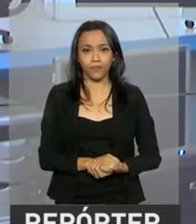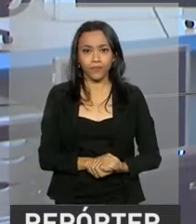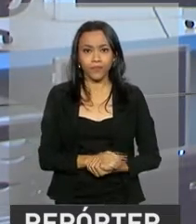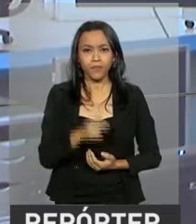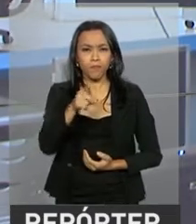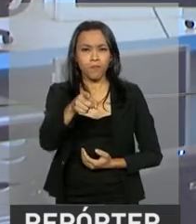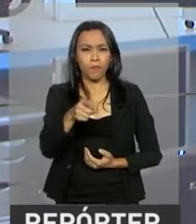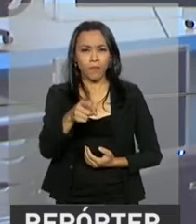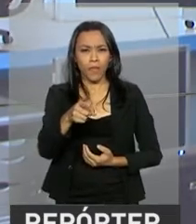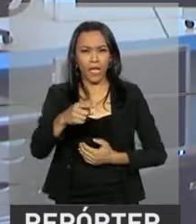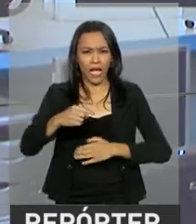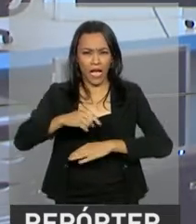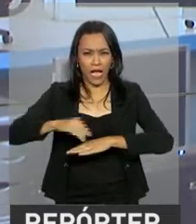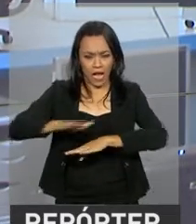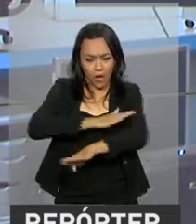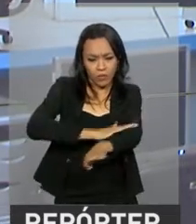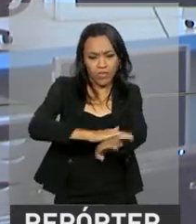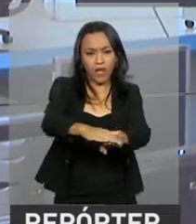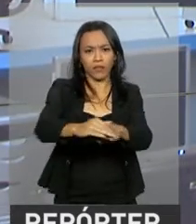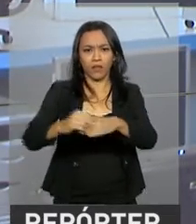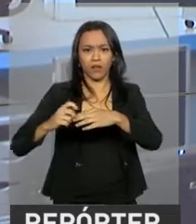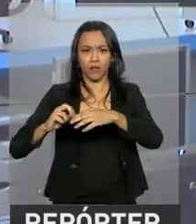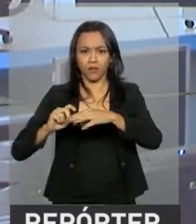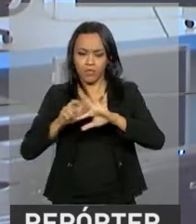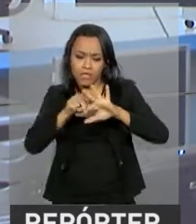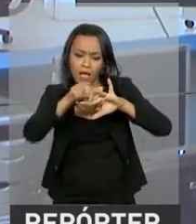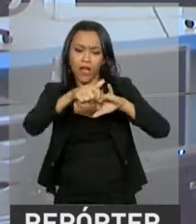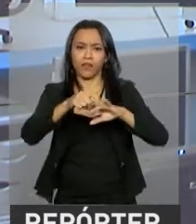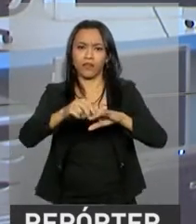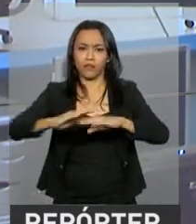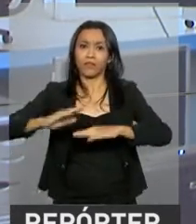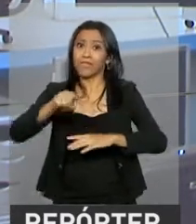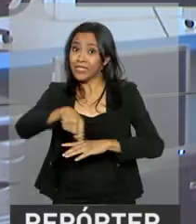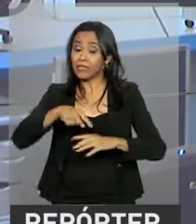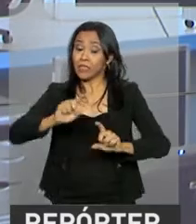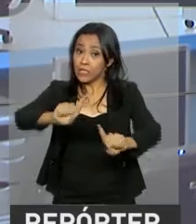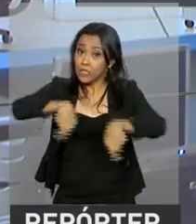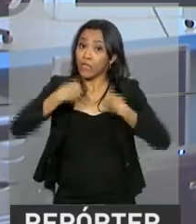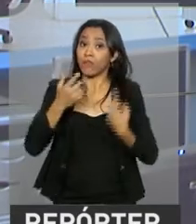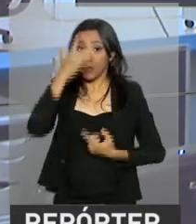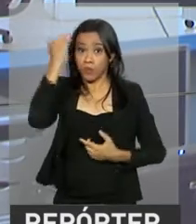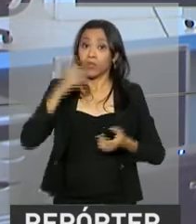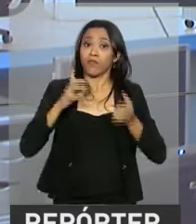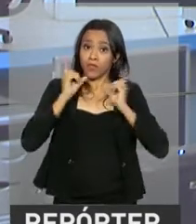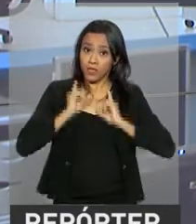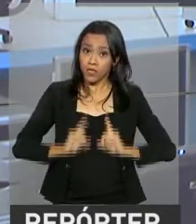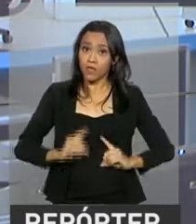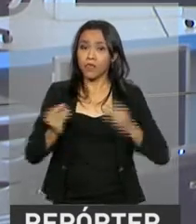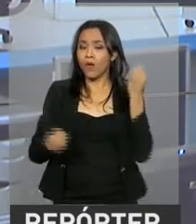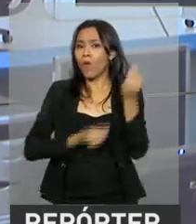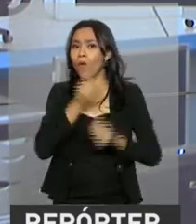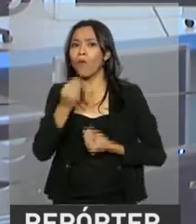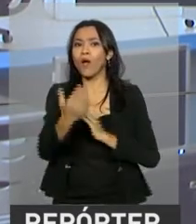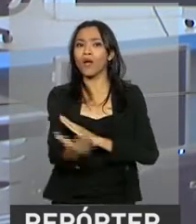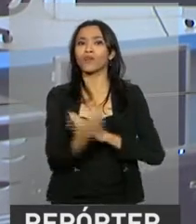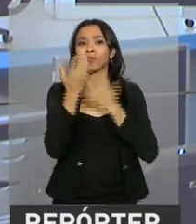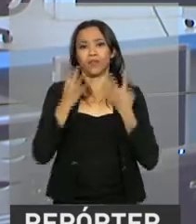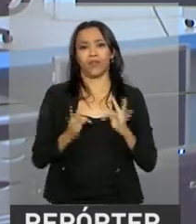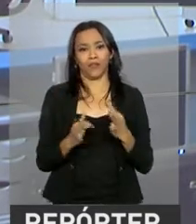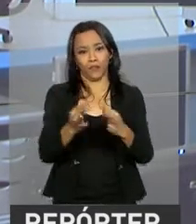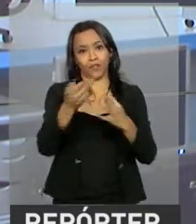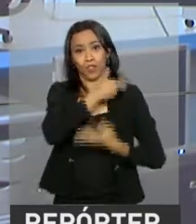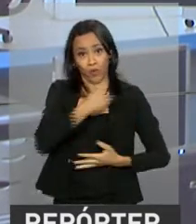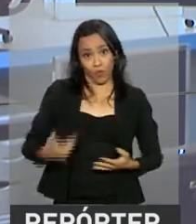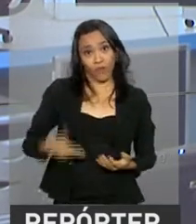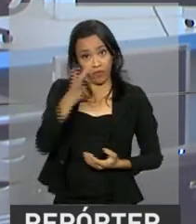Uma calçada, uma escada. Desafios diários para pessoas com deficiência, que podem ser vencidos com a ajuda da tecnologia. E o